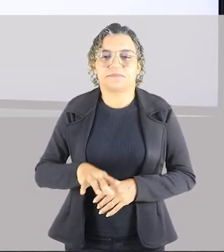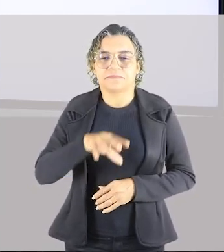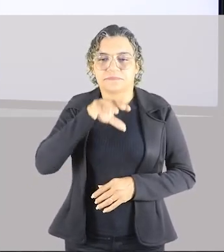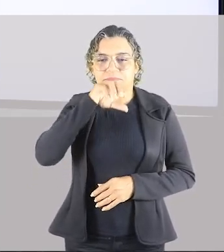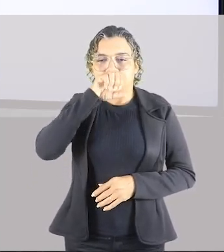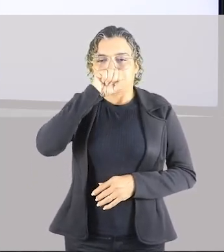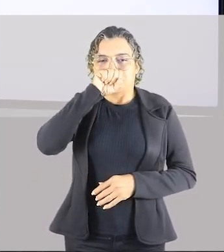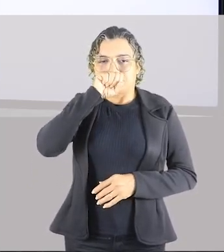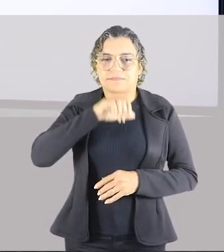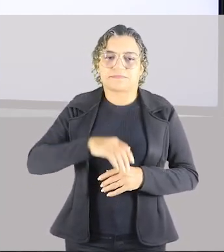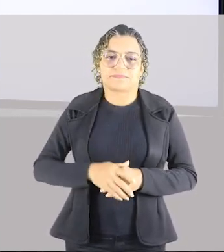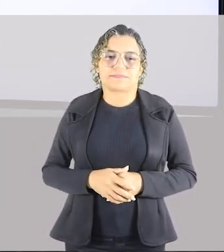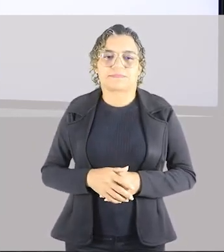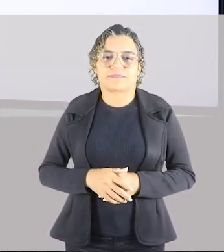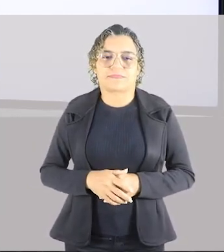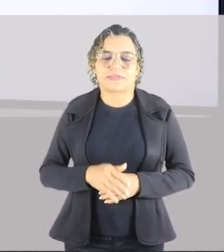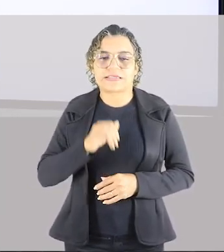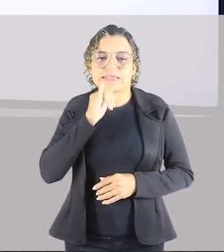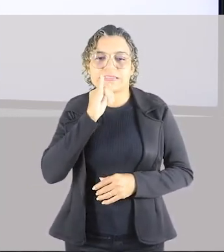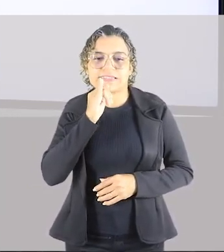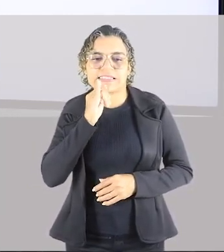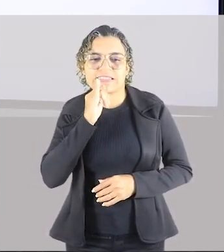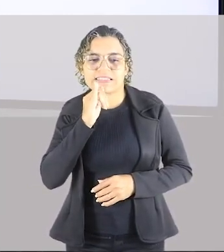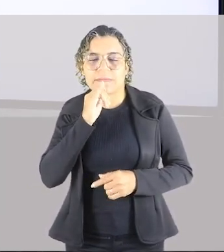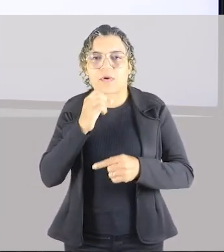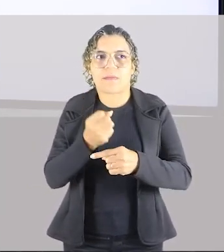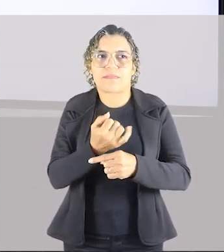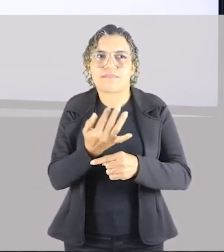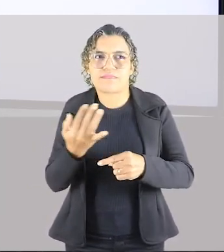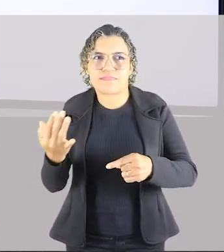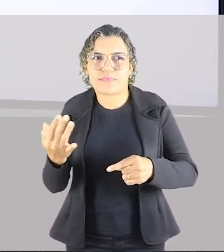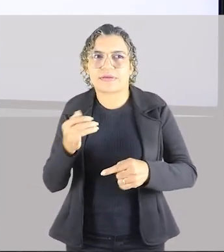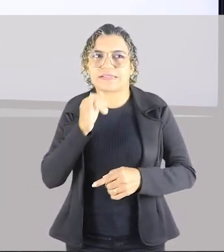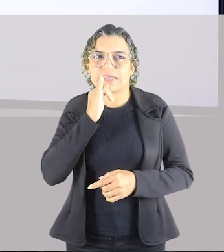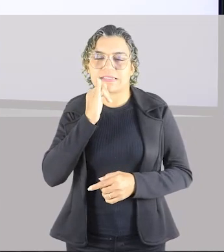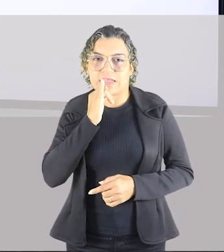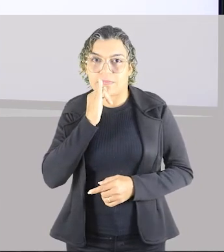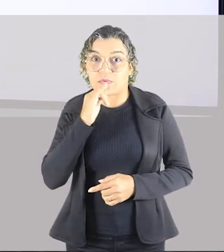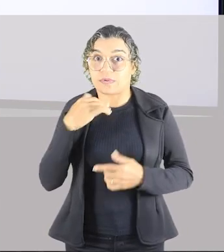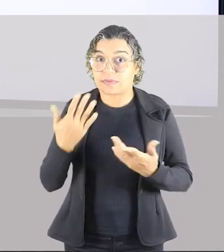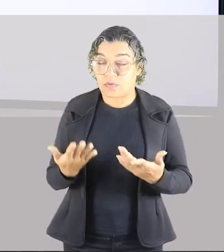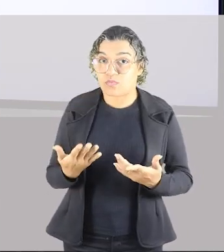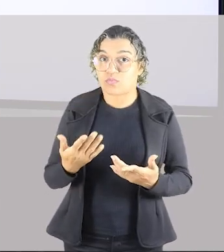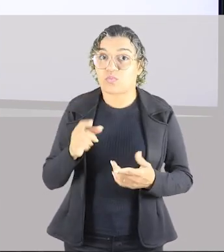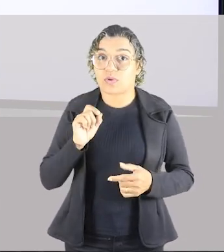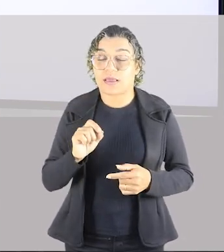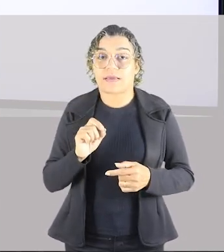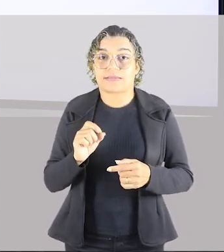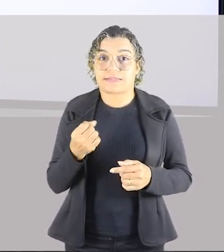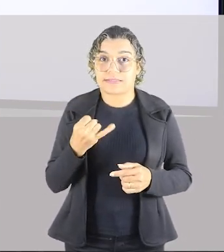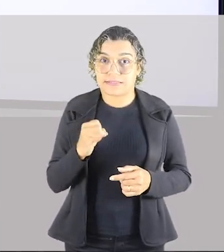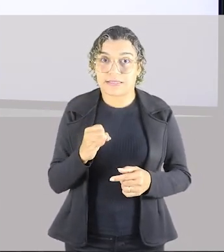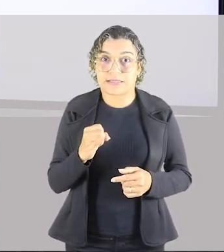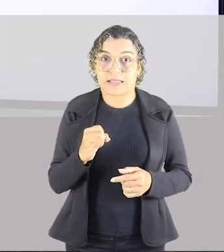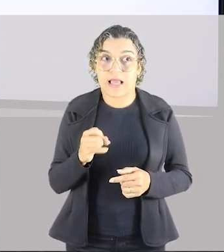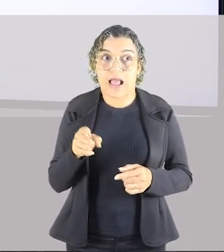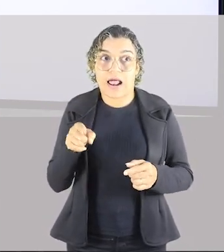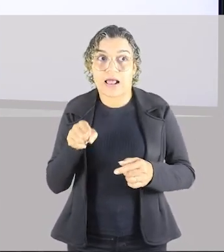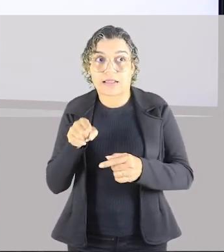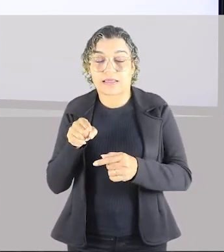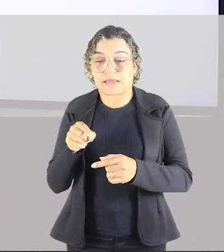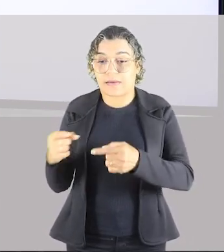respira. Olhei só o denominador, Marcos. Quanto menor for o denominador, significa dizer que a